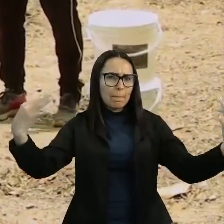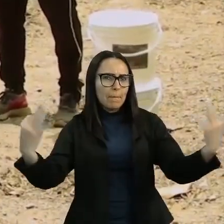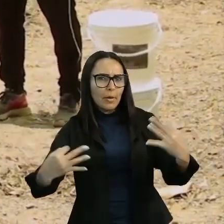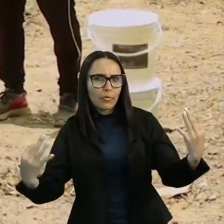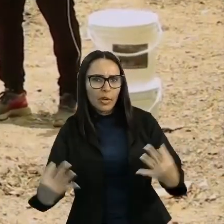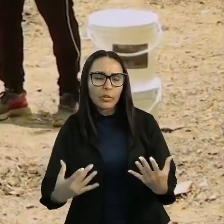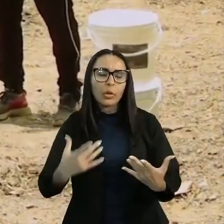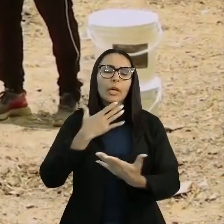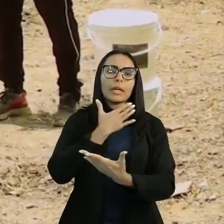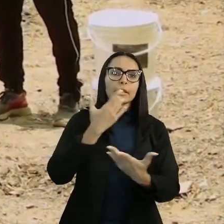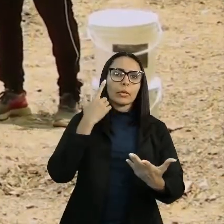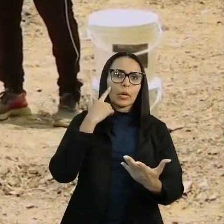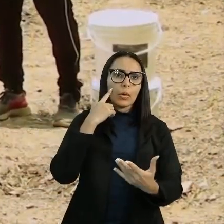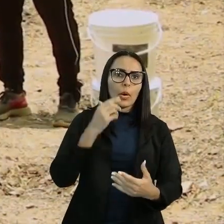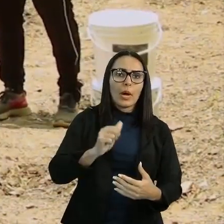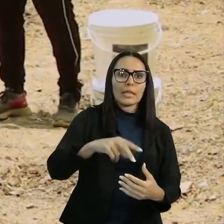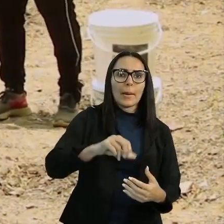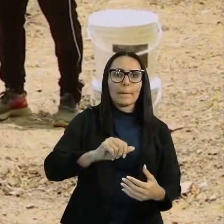e fecha.